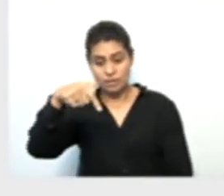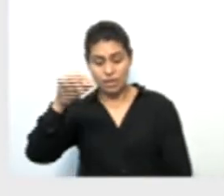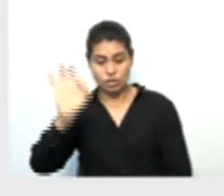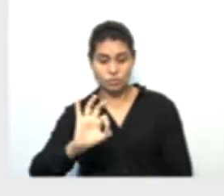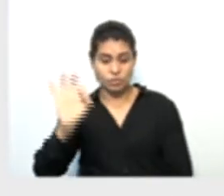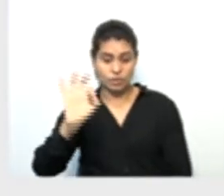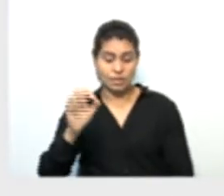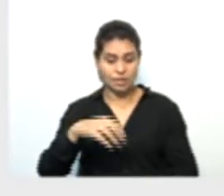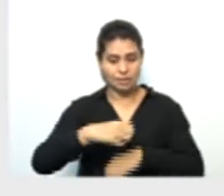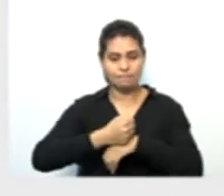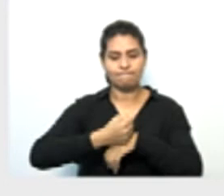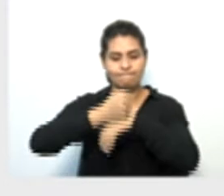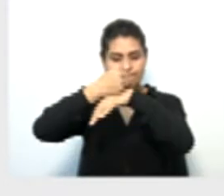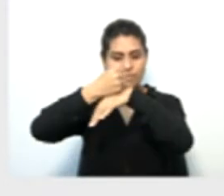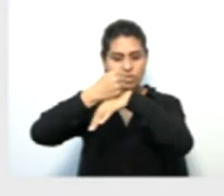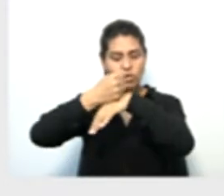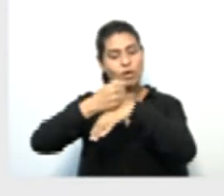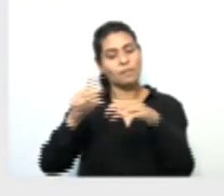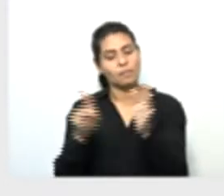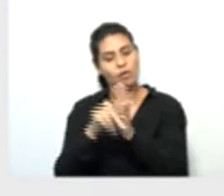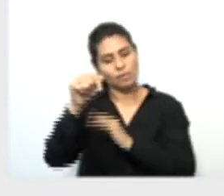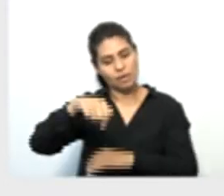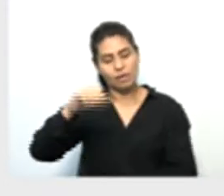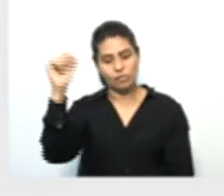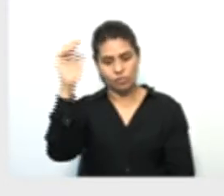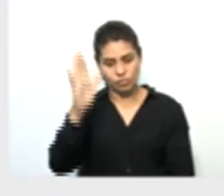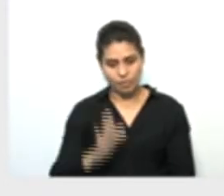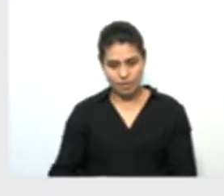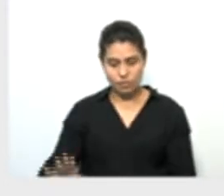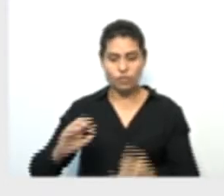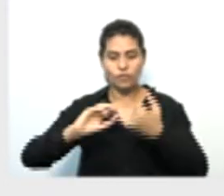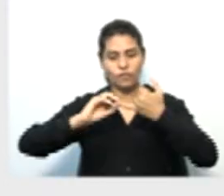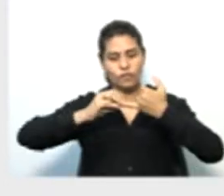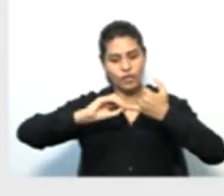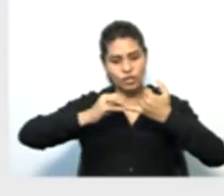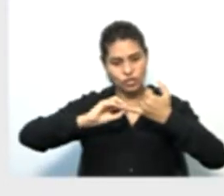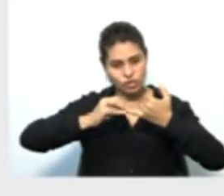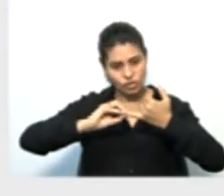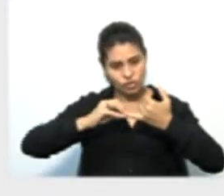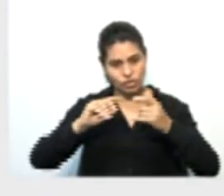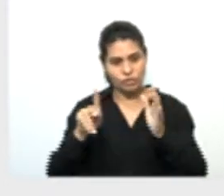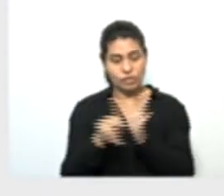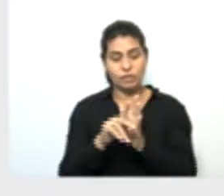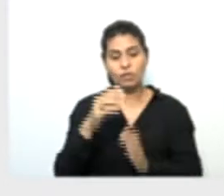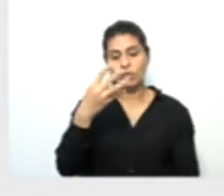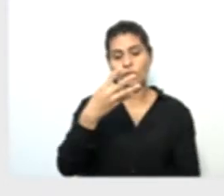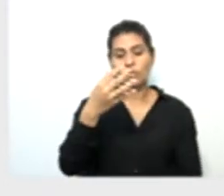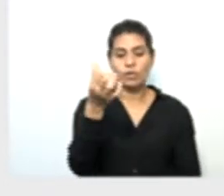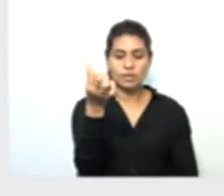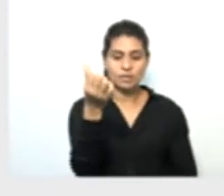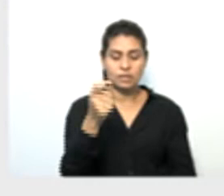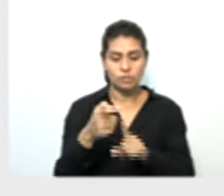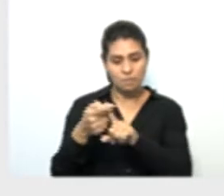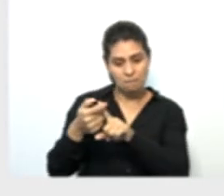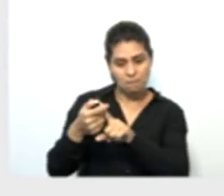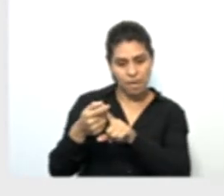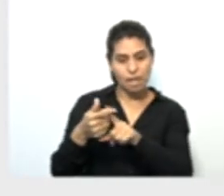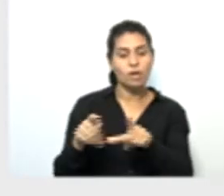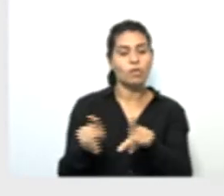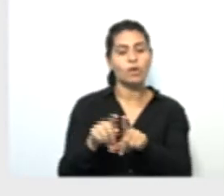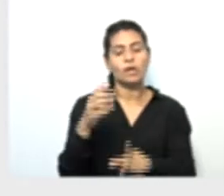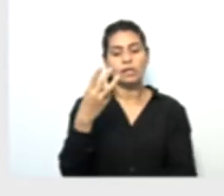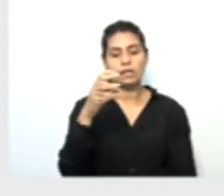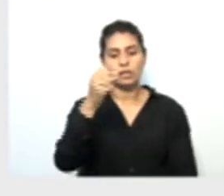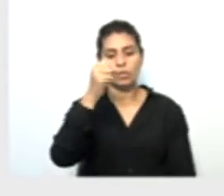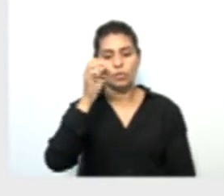da mandioca produzida no Brasil, 70% do feijão, 46% do milho, 38%